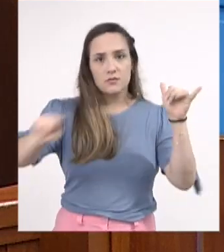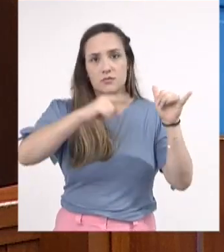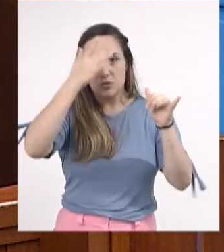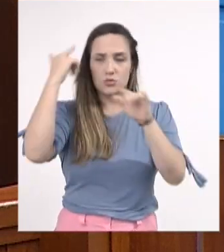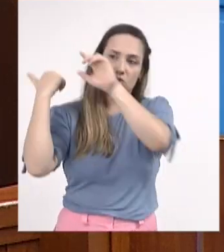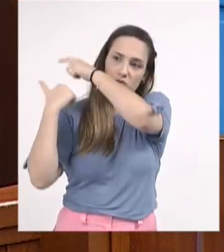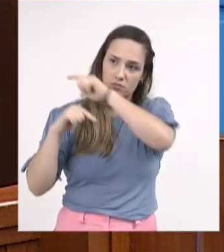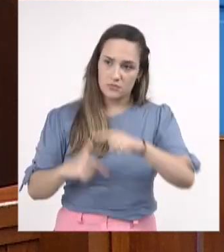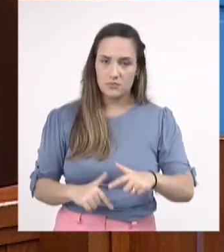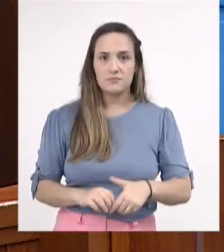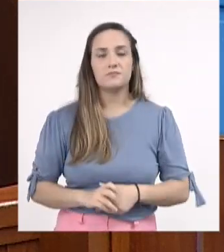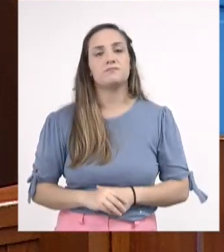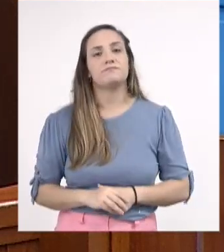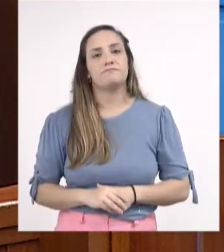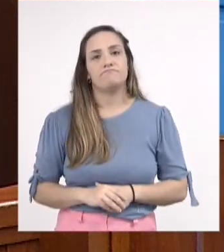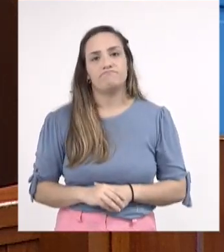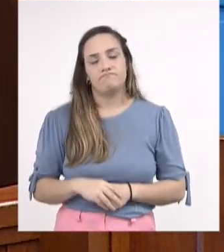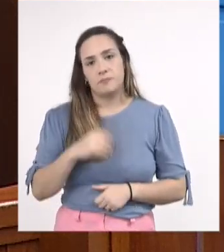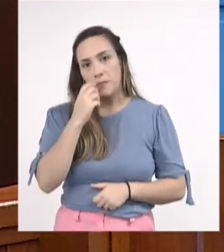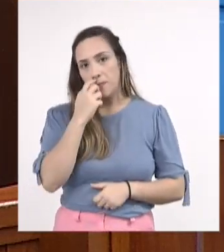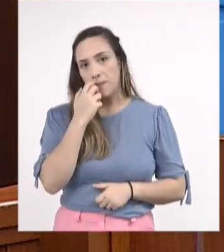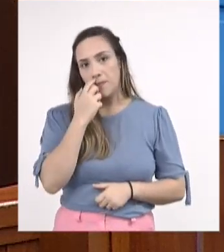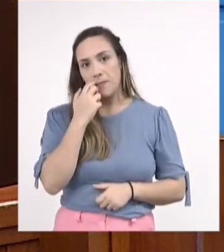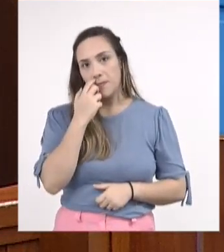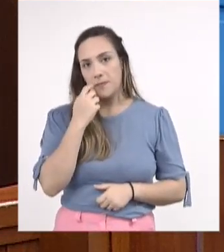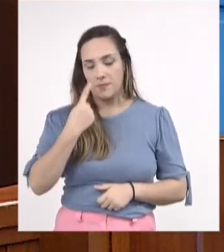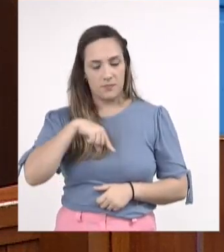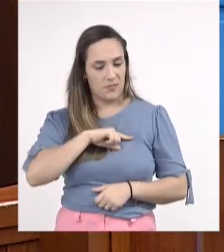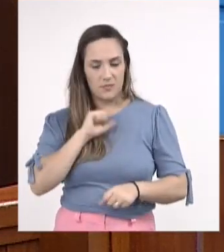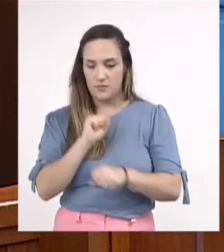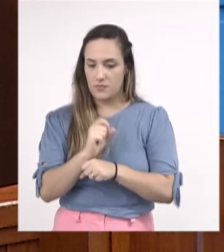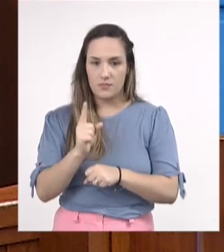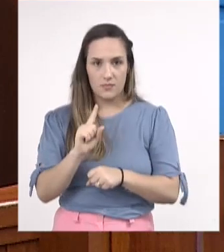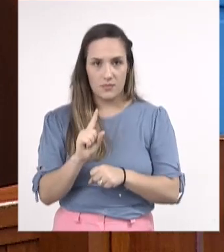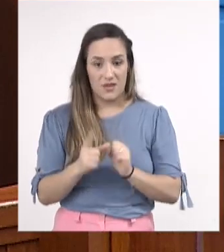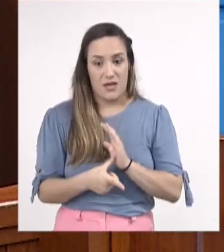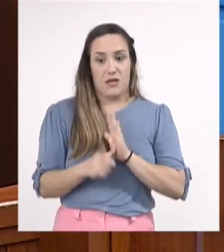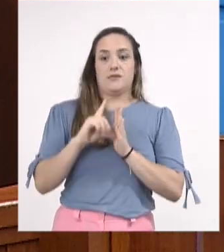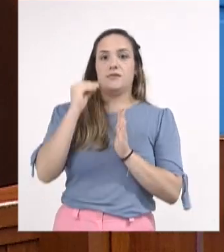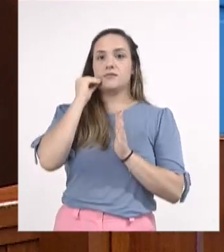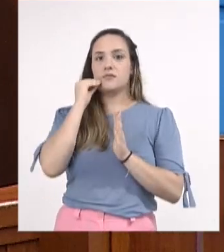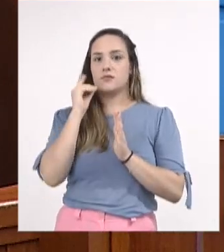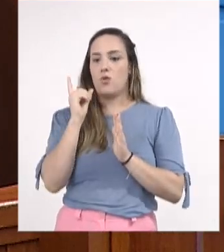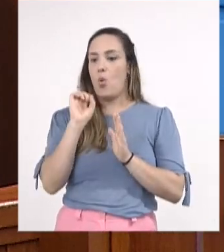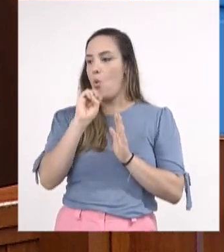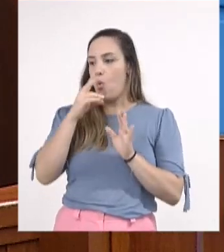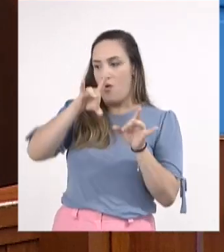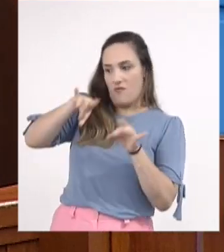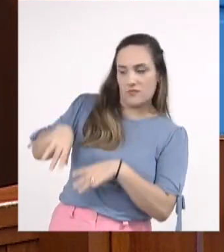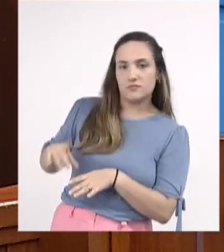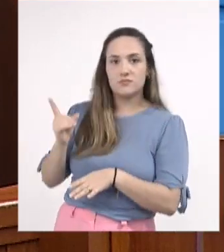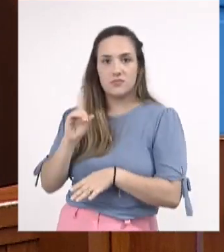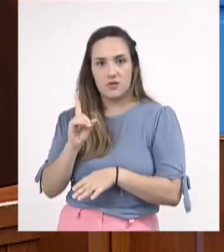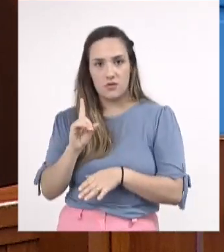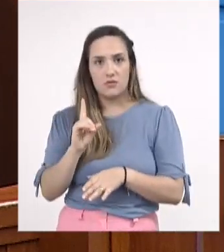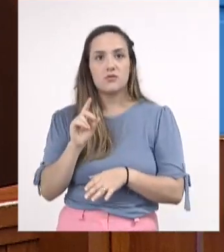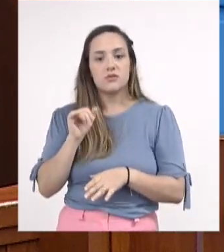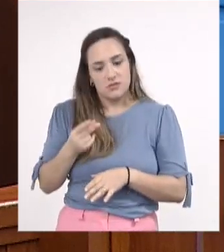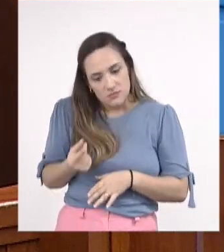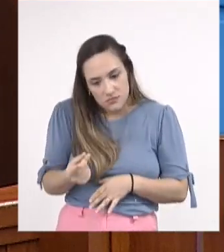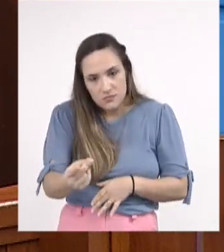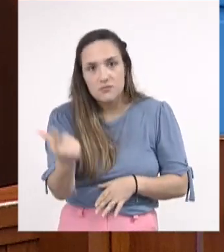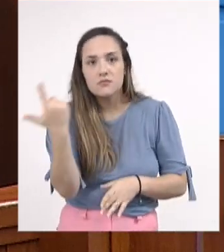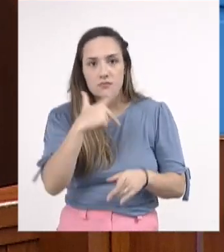é de que não parar não precipitar e não retroceder Quem dura até o final